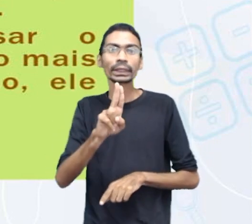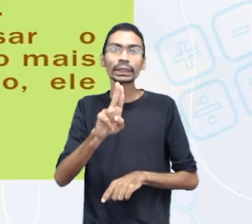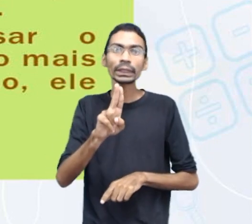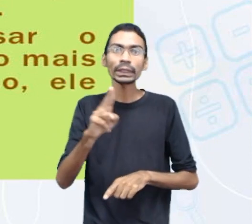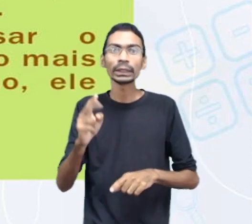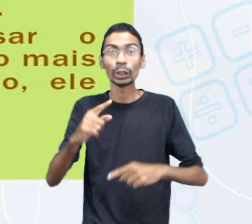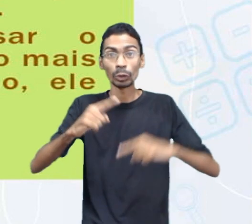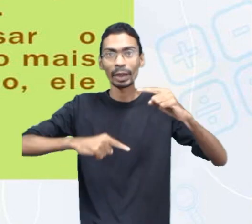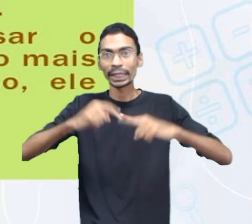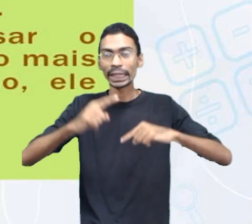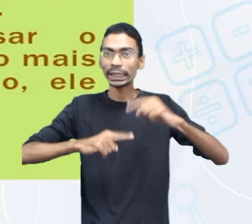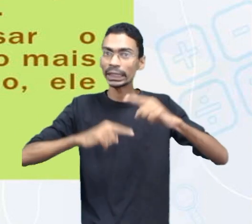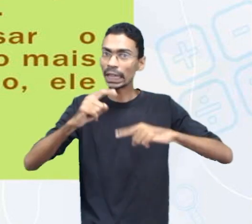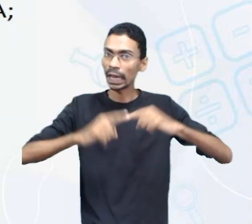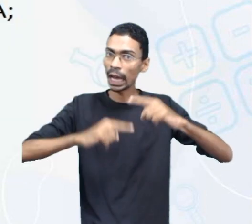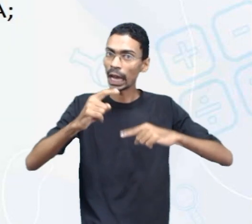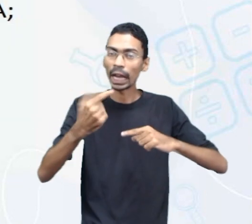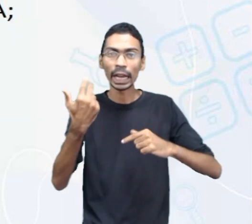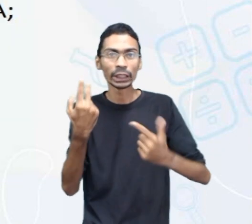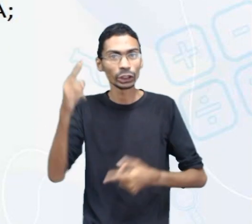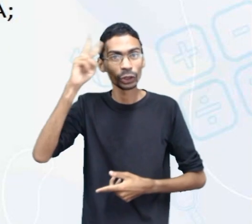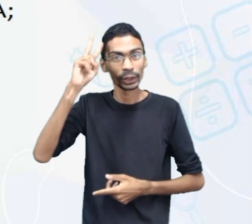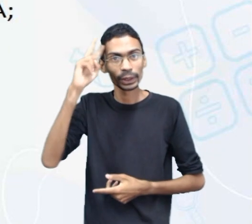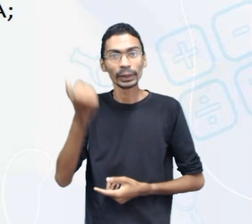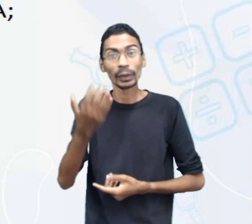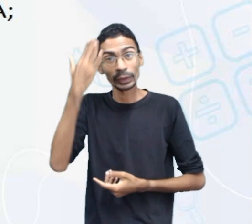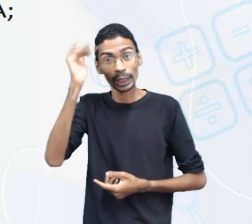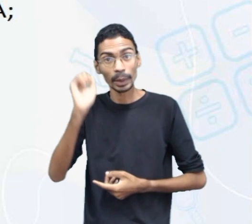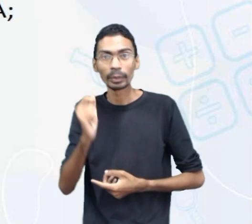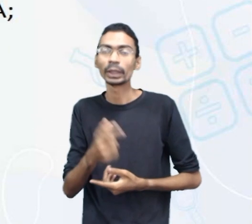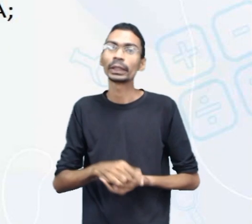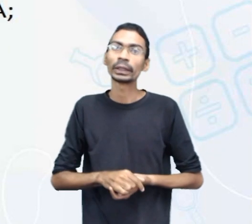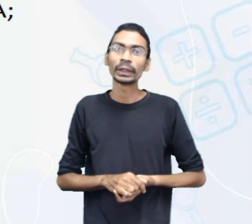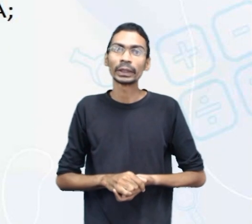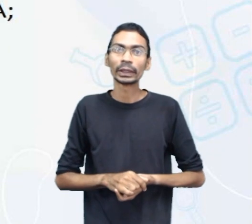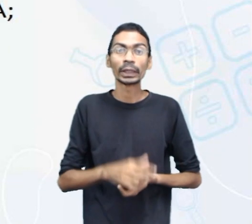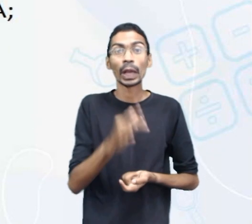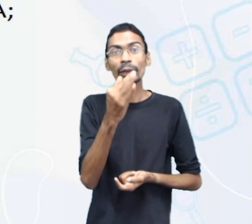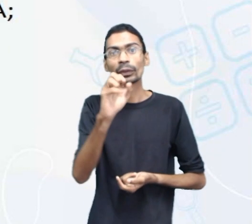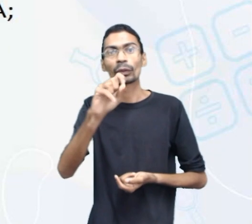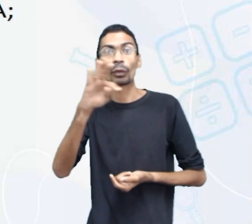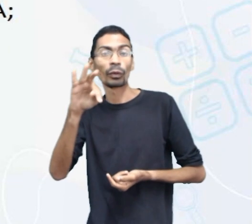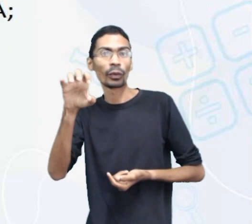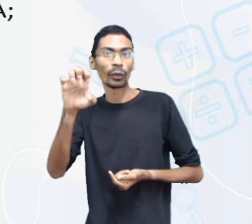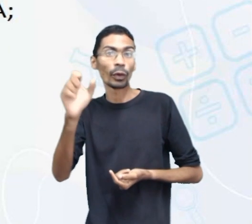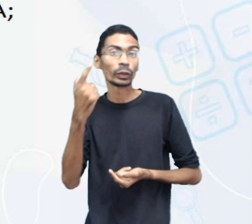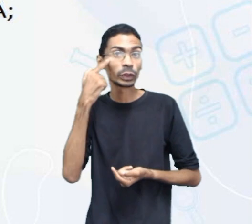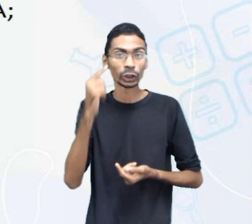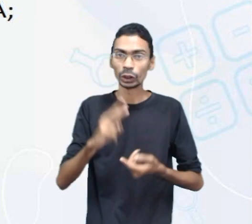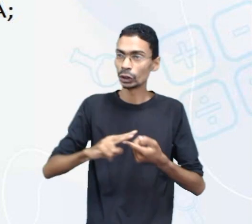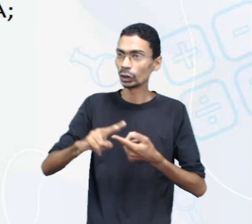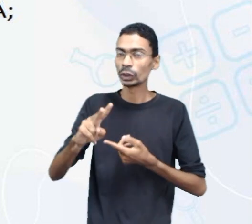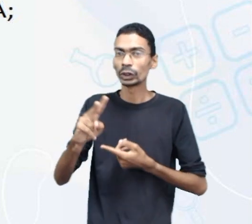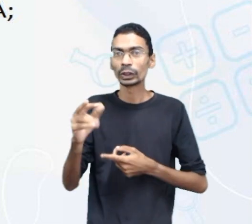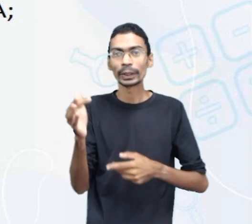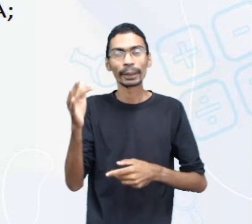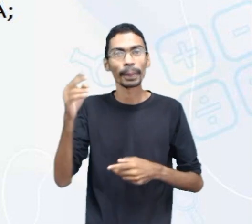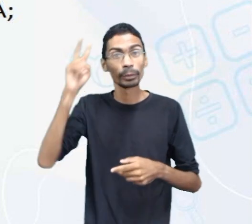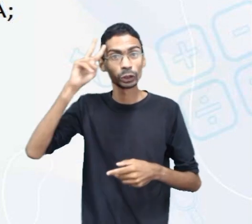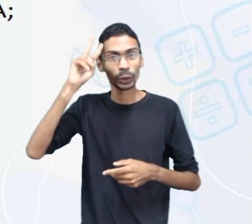históricas vamos saber o que são fontes históricas é tudo que é produzido pelos seres humanos